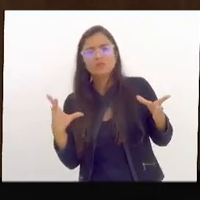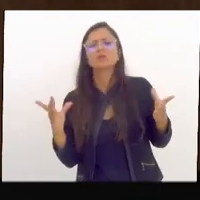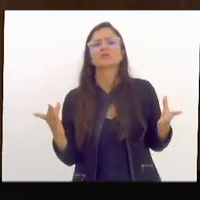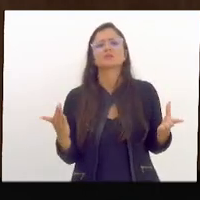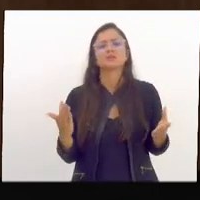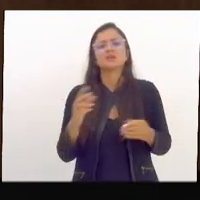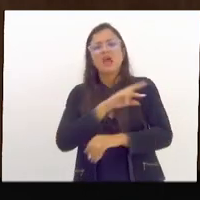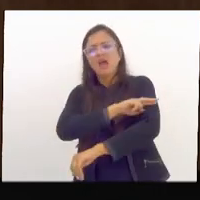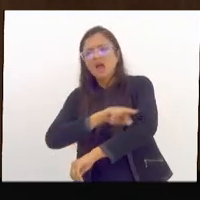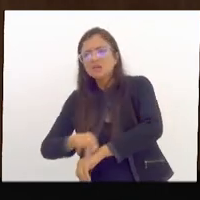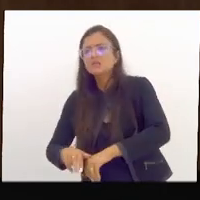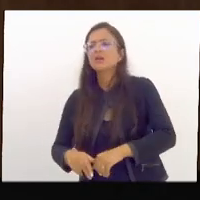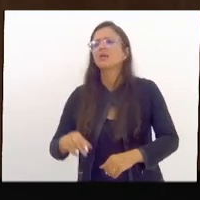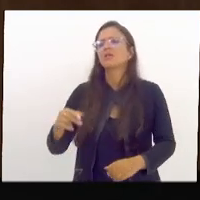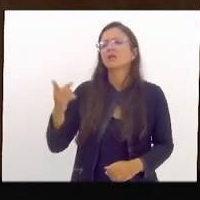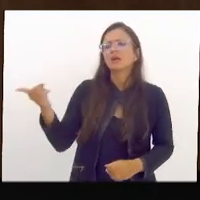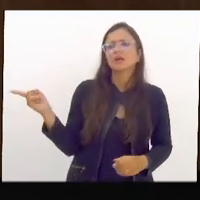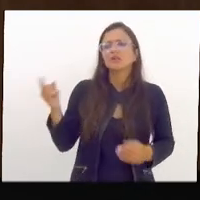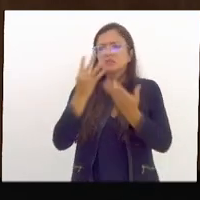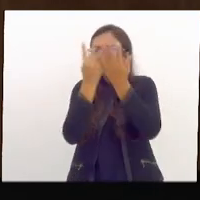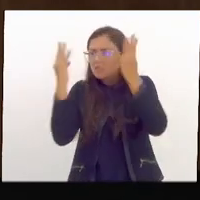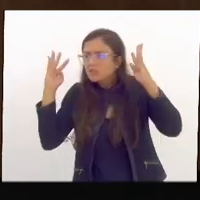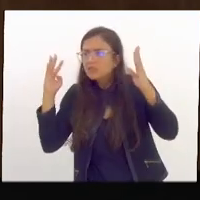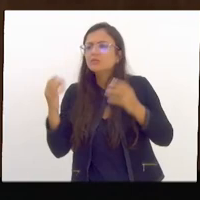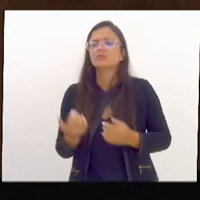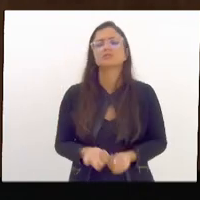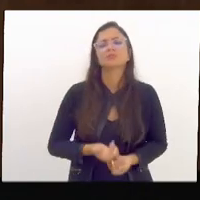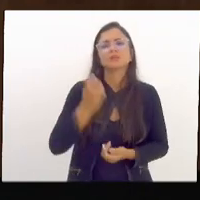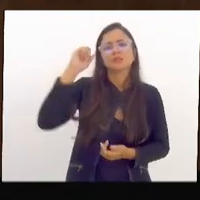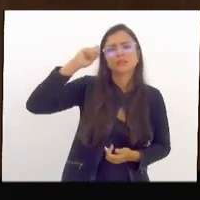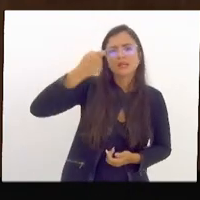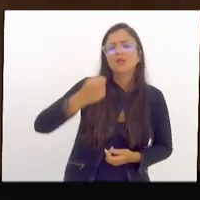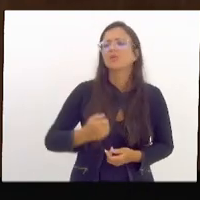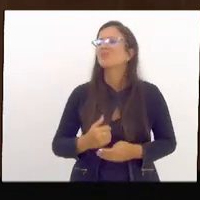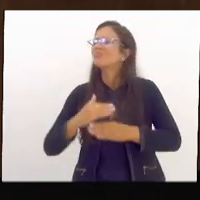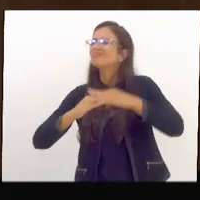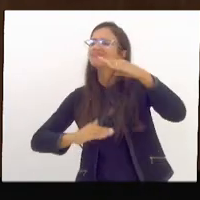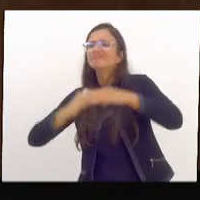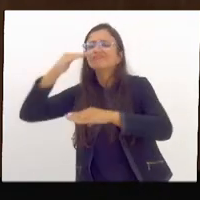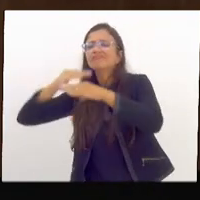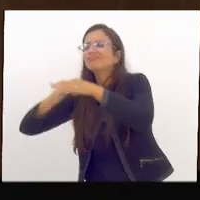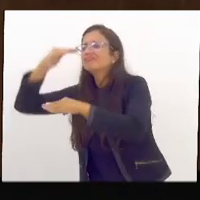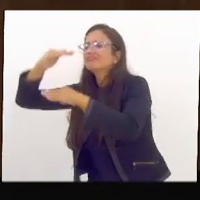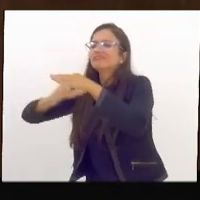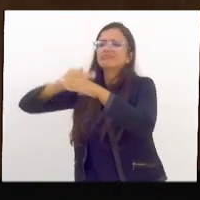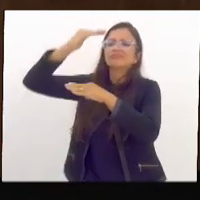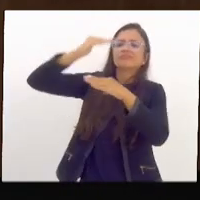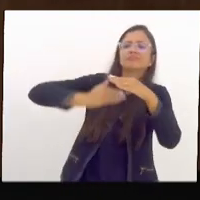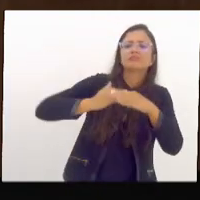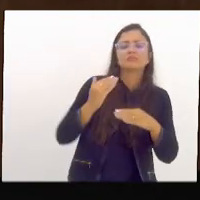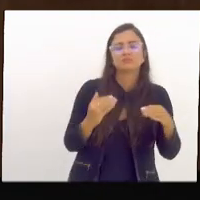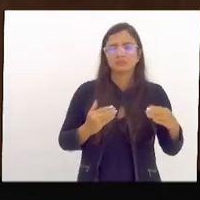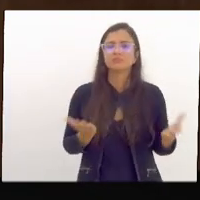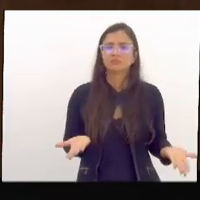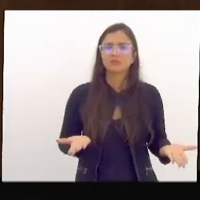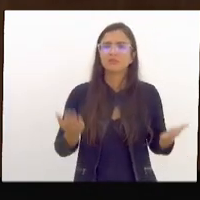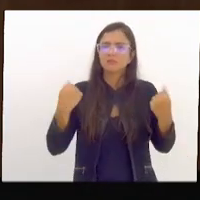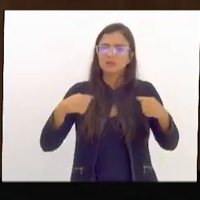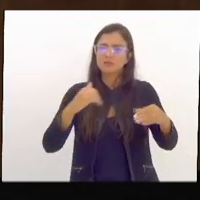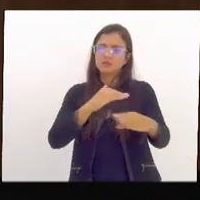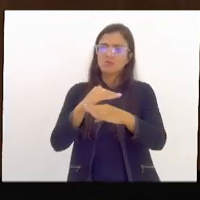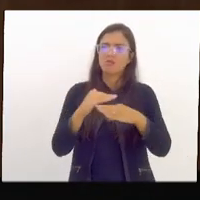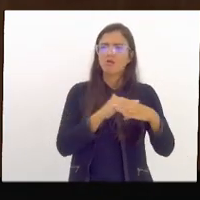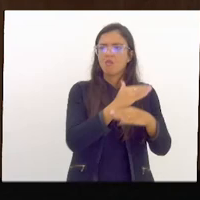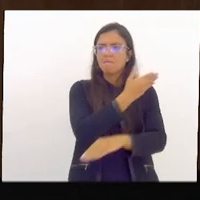aos corpos indígenas, condições iguais aos corpos de etnias brancas. Portanto, cota não